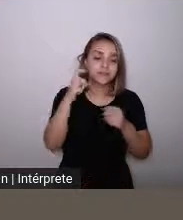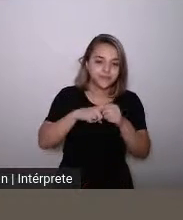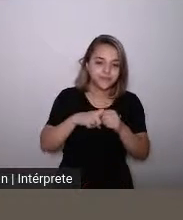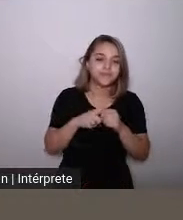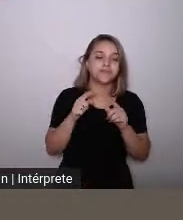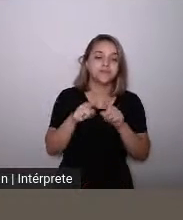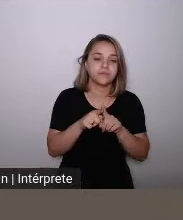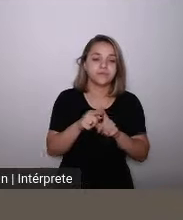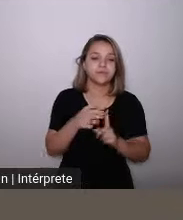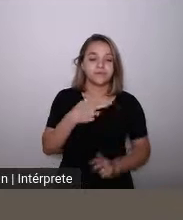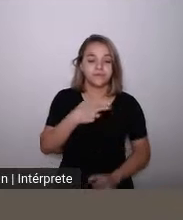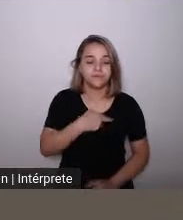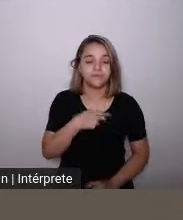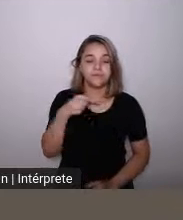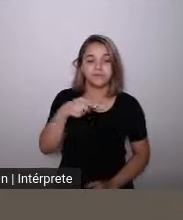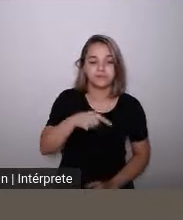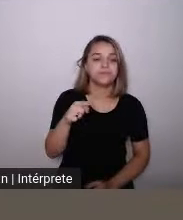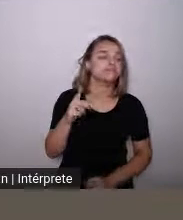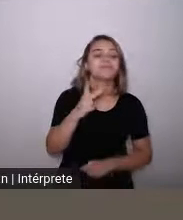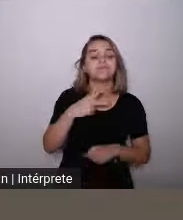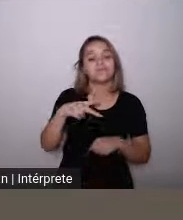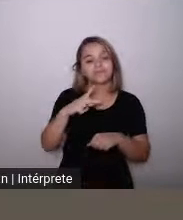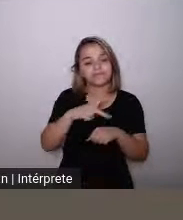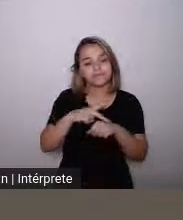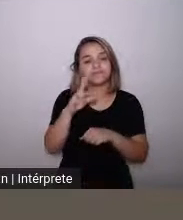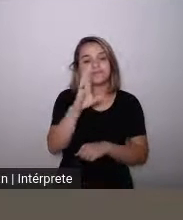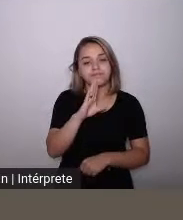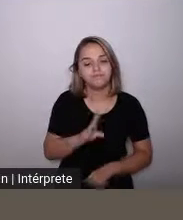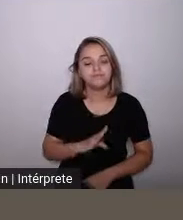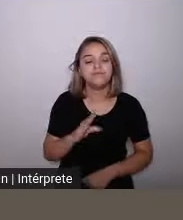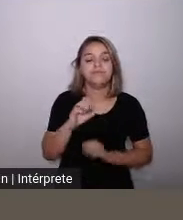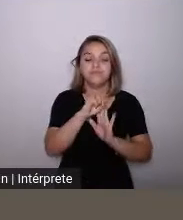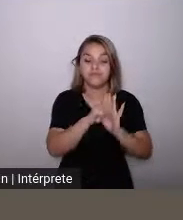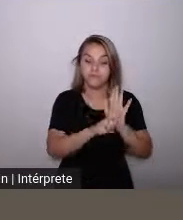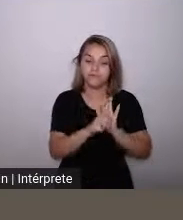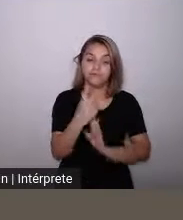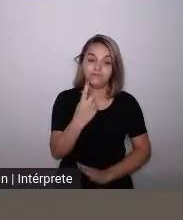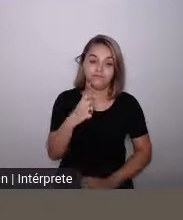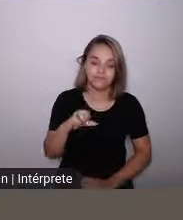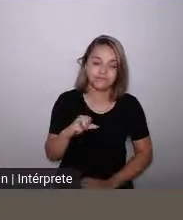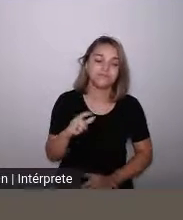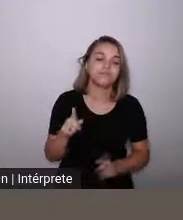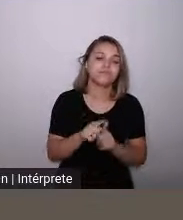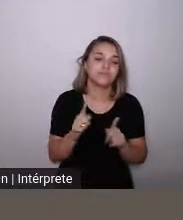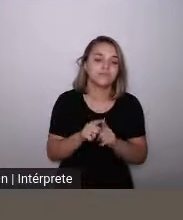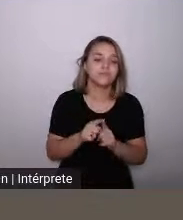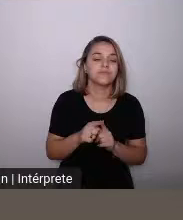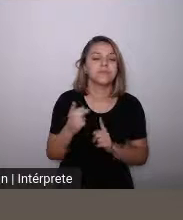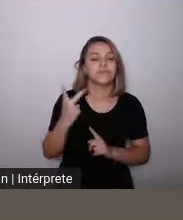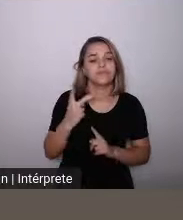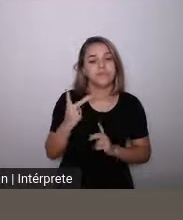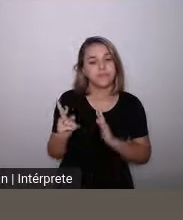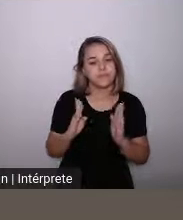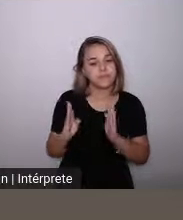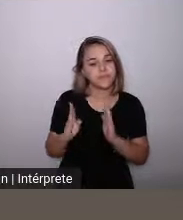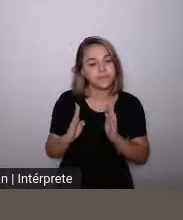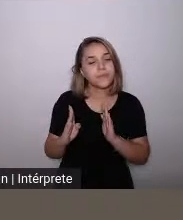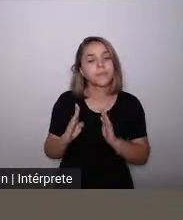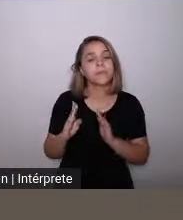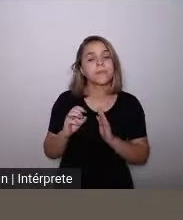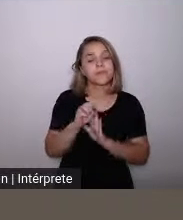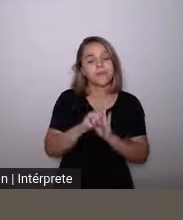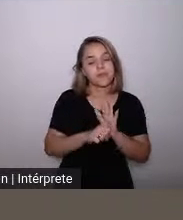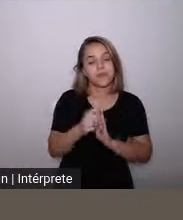romances decadentistas no Brasil do século XIX, bem como por encenar o meio intelectual da segunda metade do século XIX no Rio de